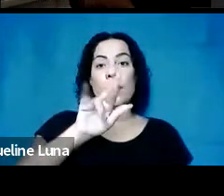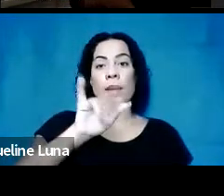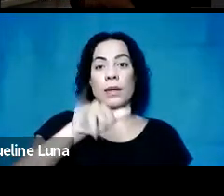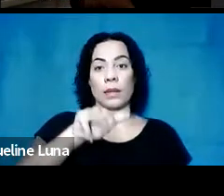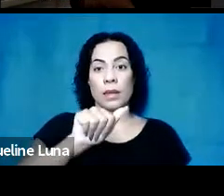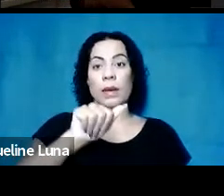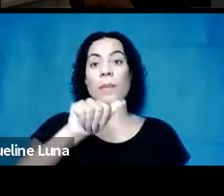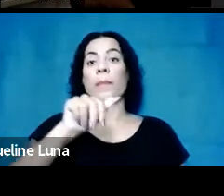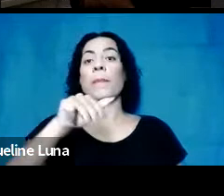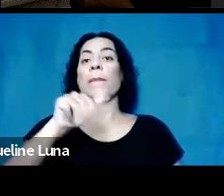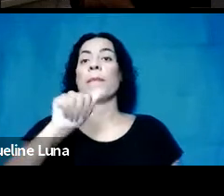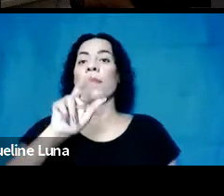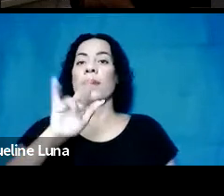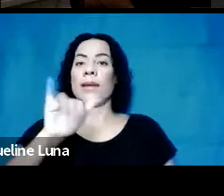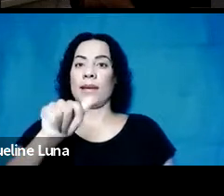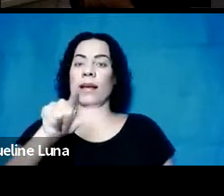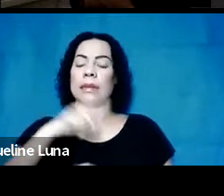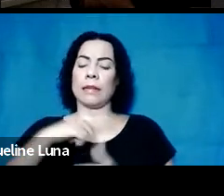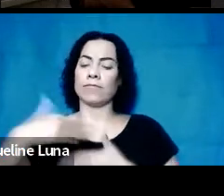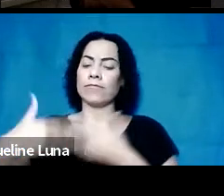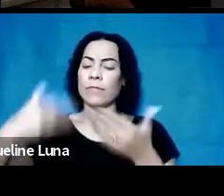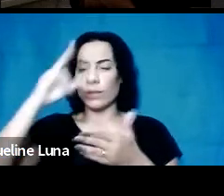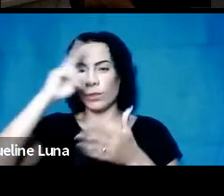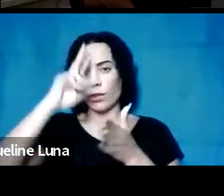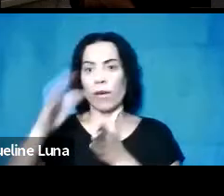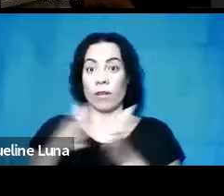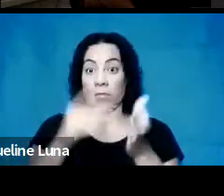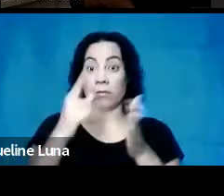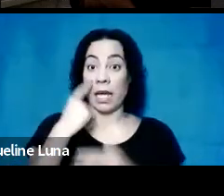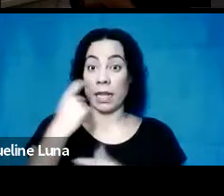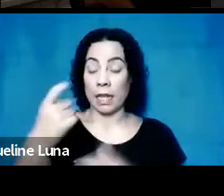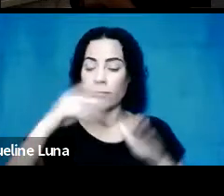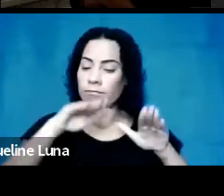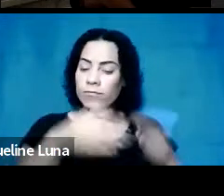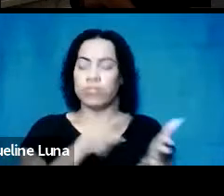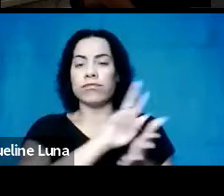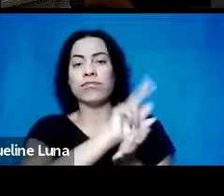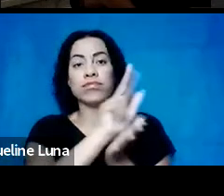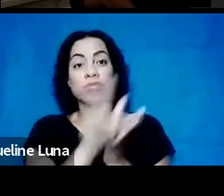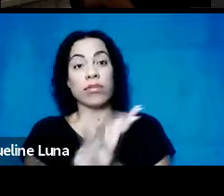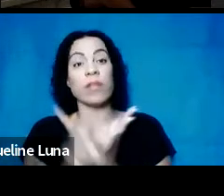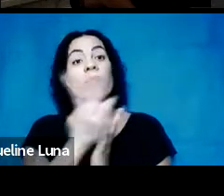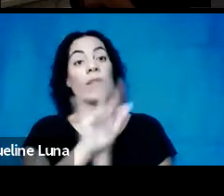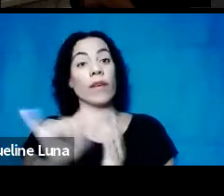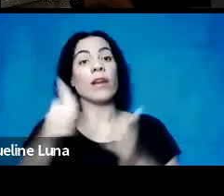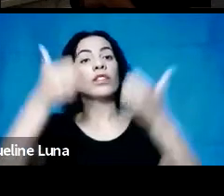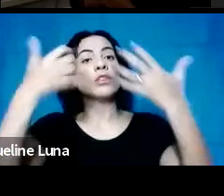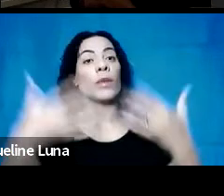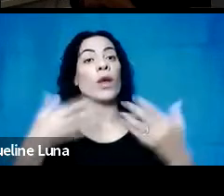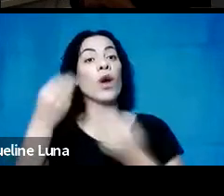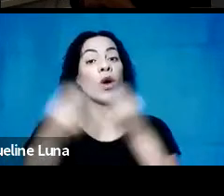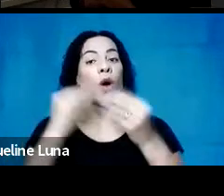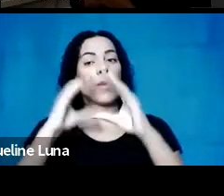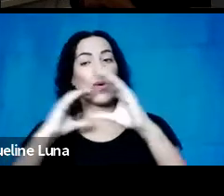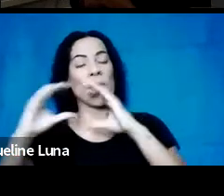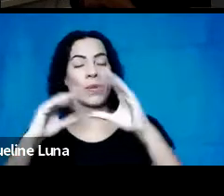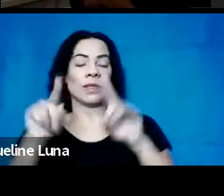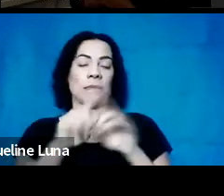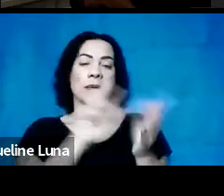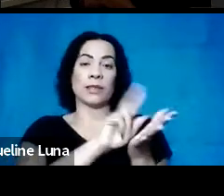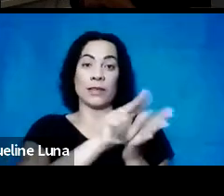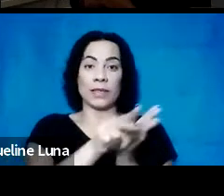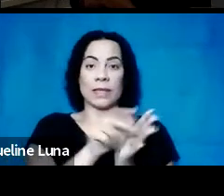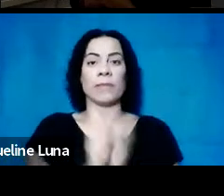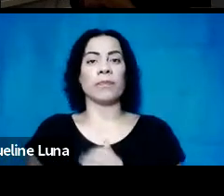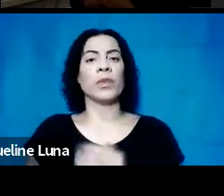que tem uma trajetória muito interessante, dedicada à diversidade, que vai justamente falar de comunicação e diversidade. Qual vai